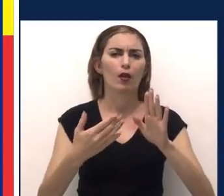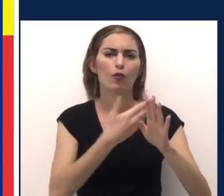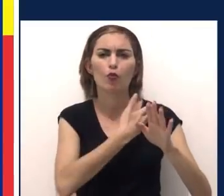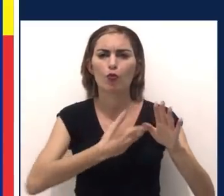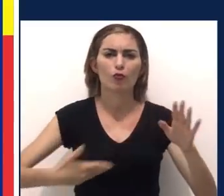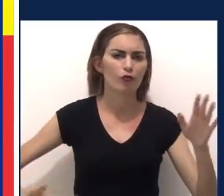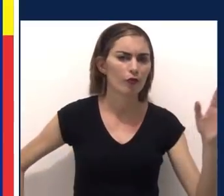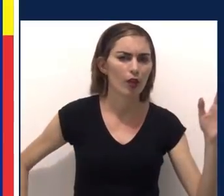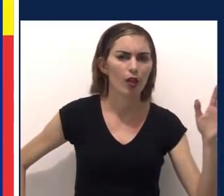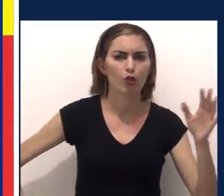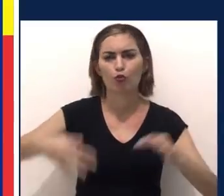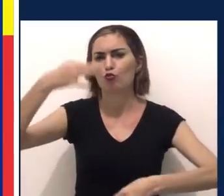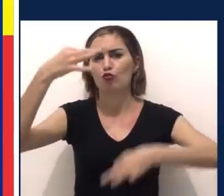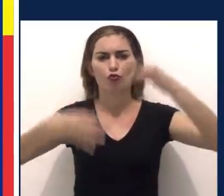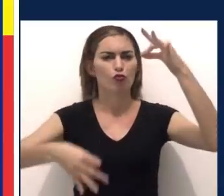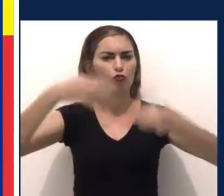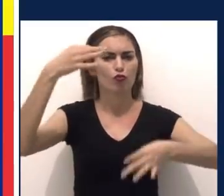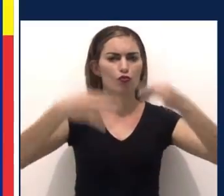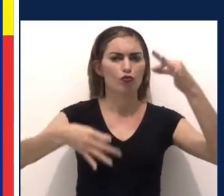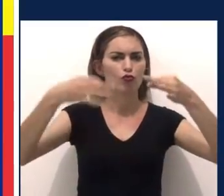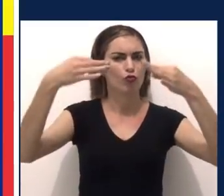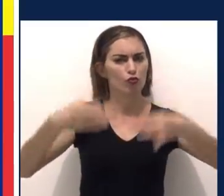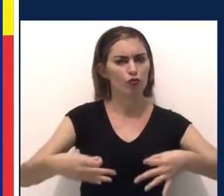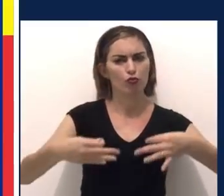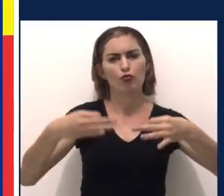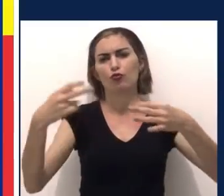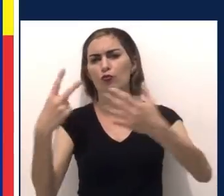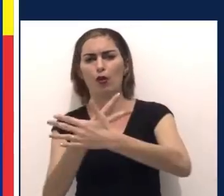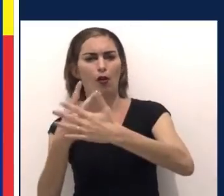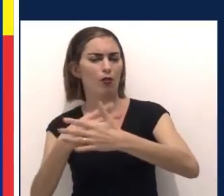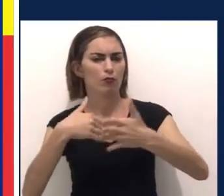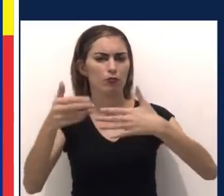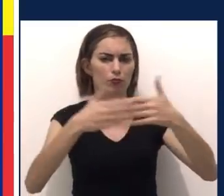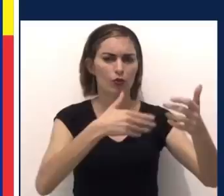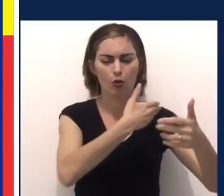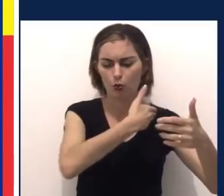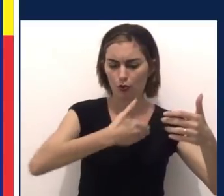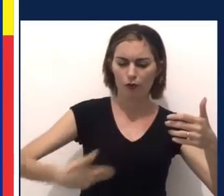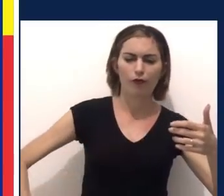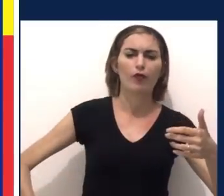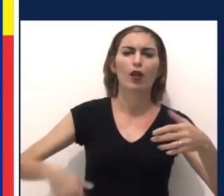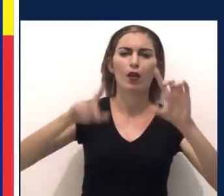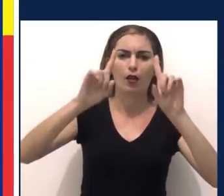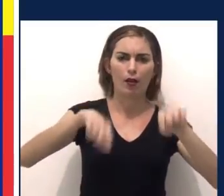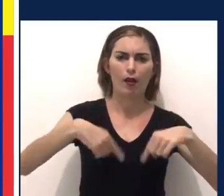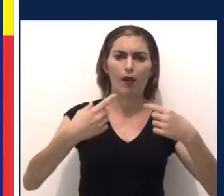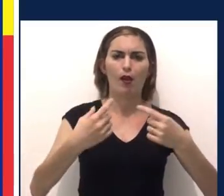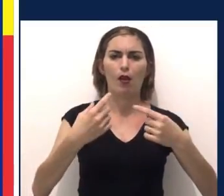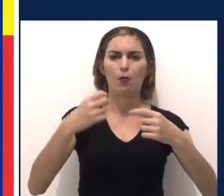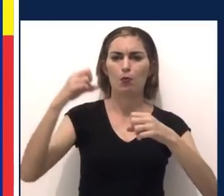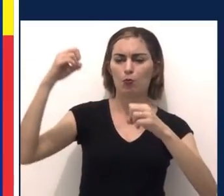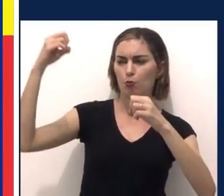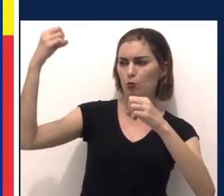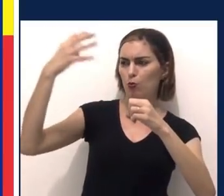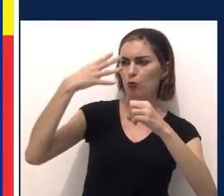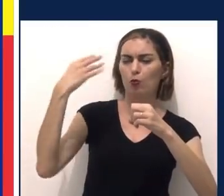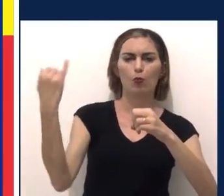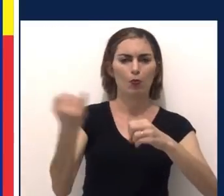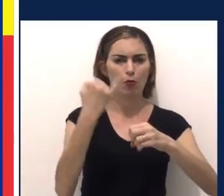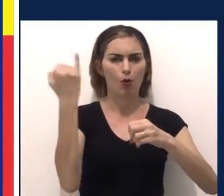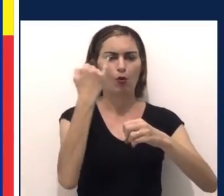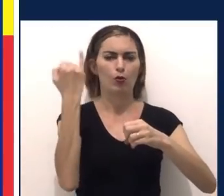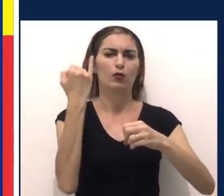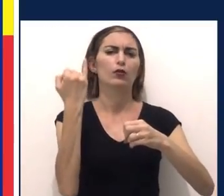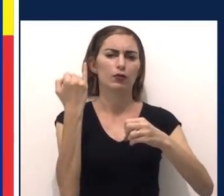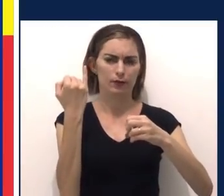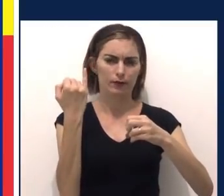qualquer governo, justo e injusto. Todo governo é sagrado